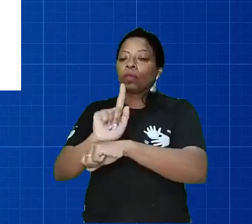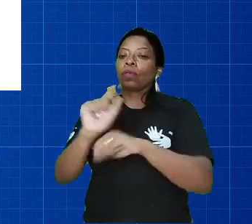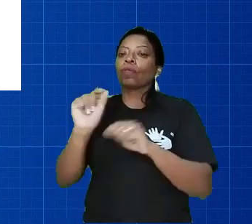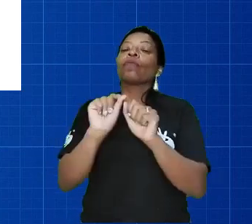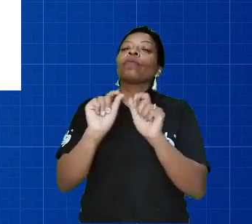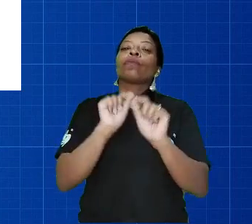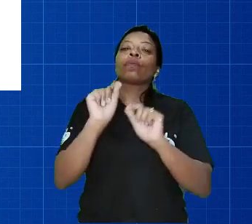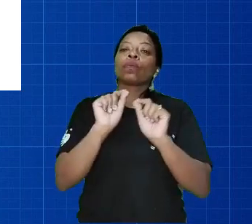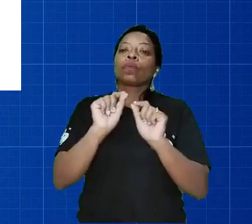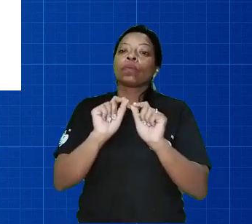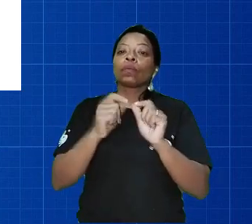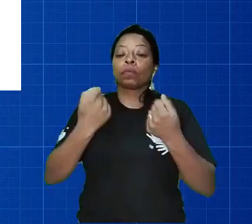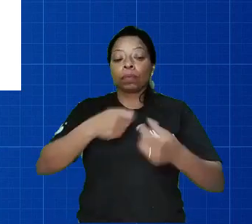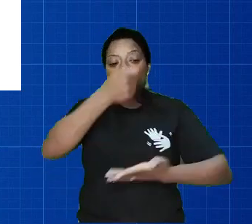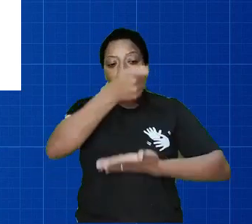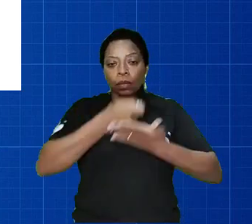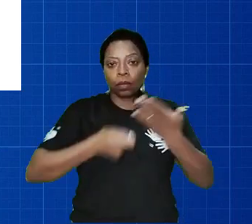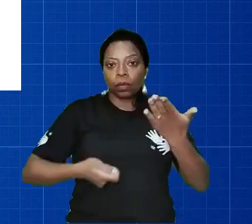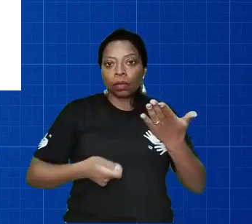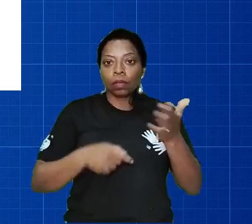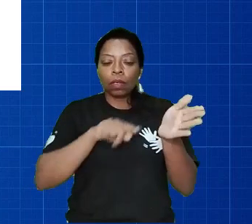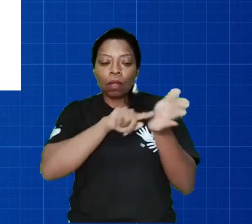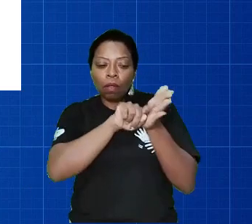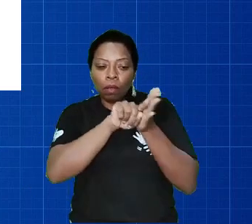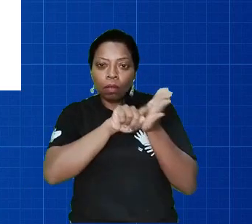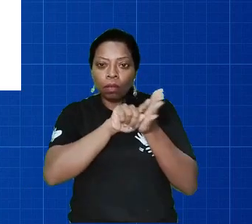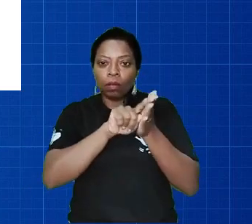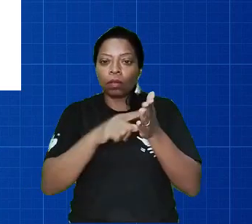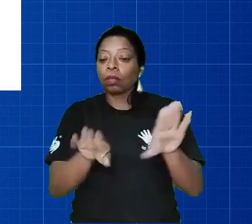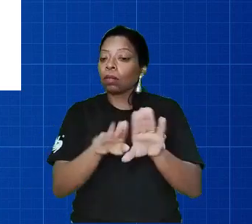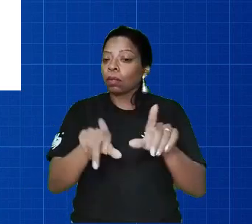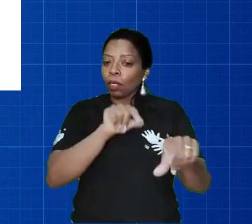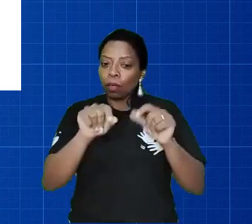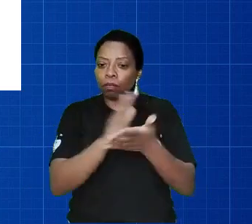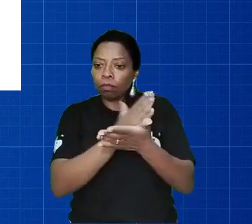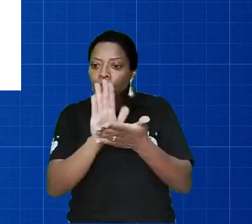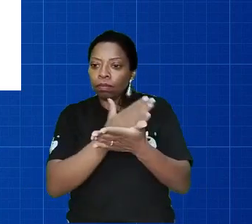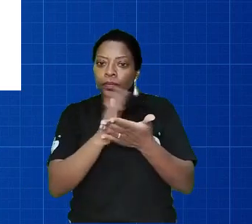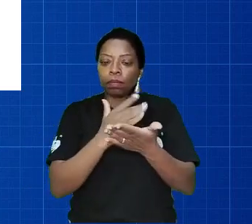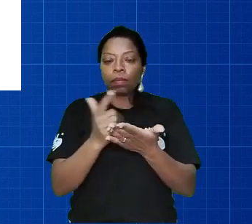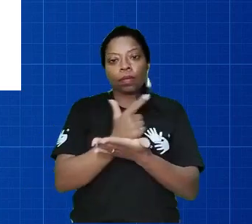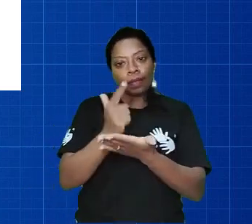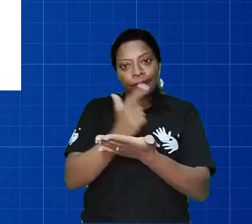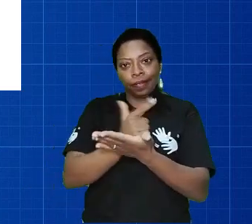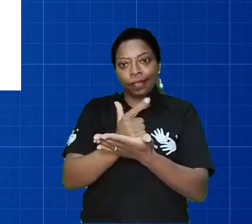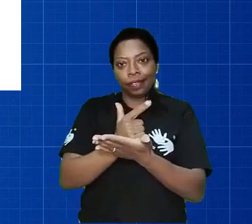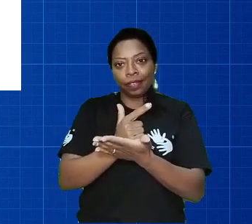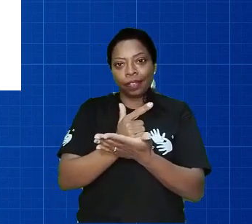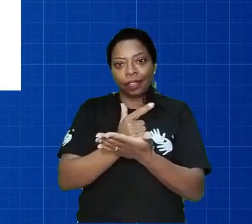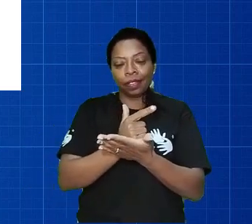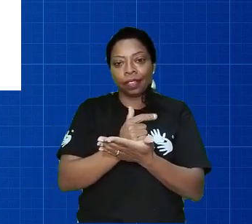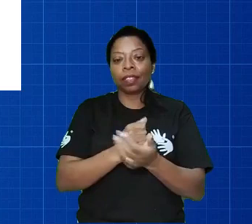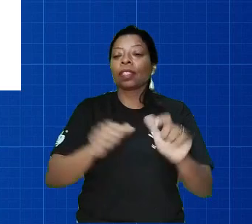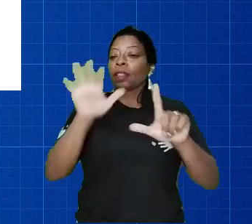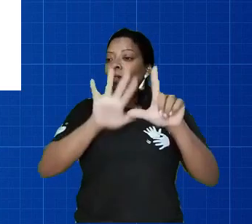registrar oportunamente a análise e seleção dos livros pelo corpo docente da unidade na plataforma PDD Interativo.